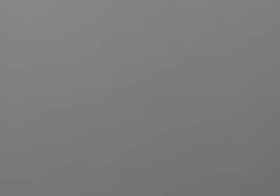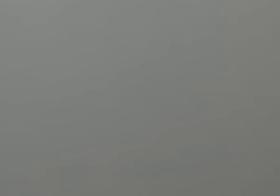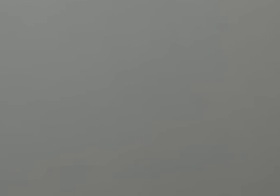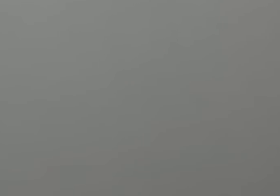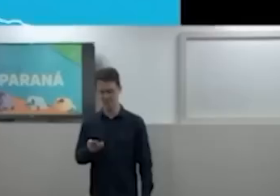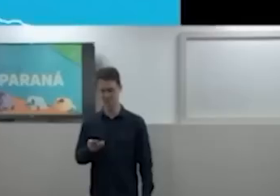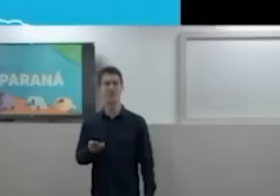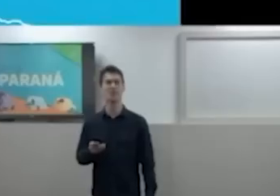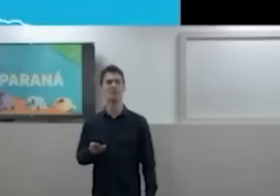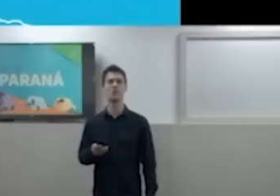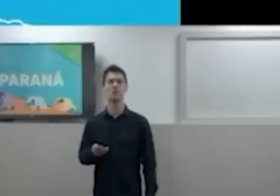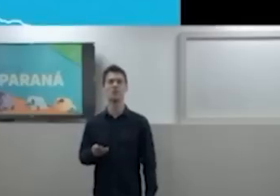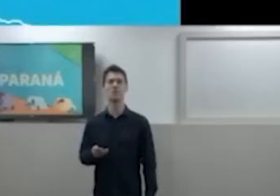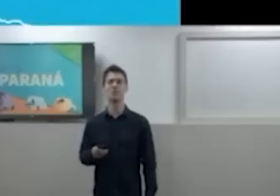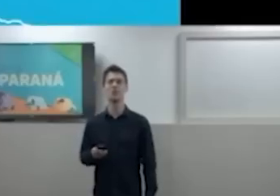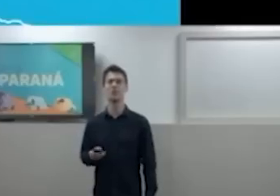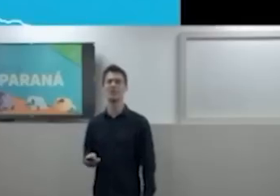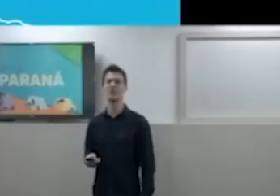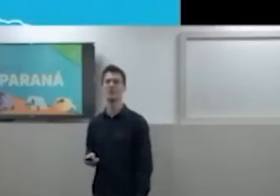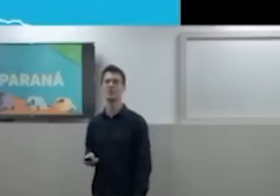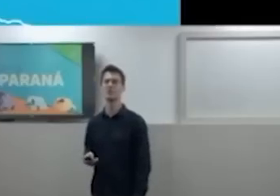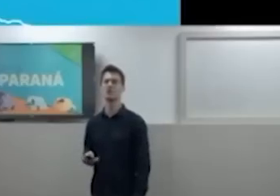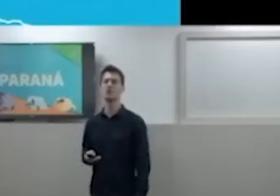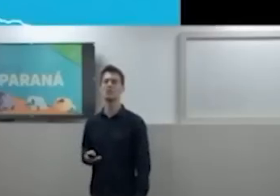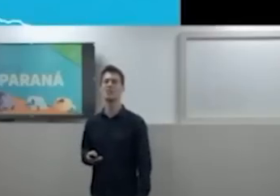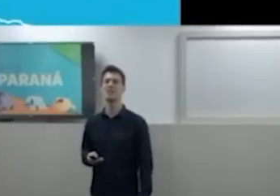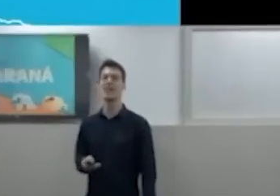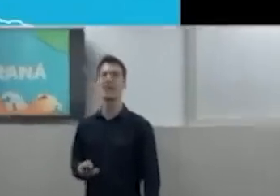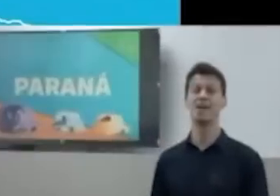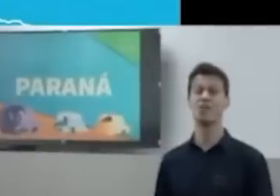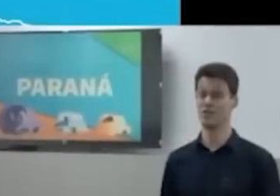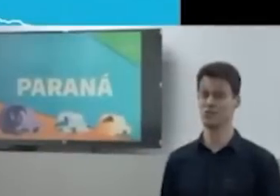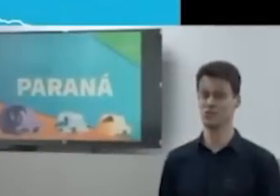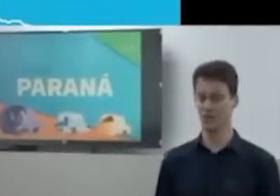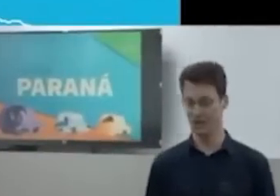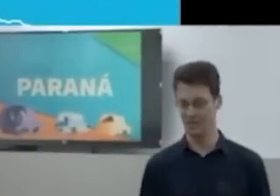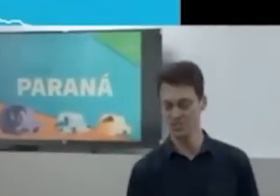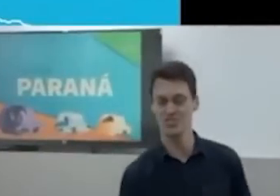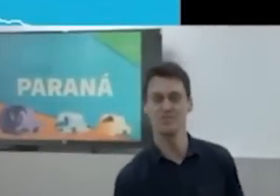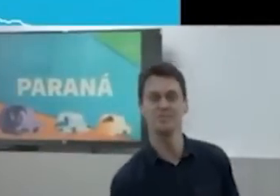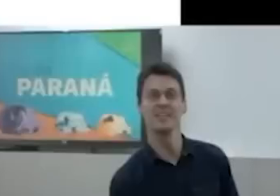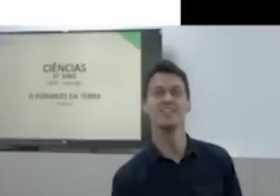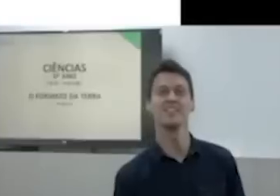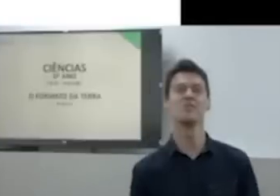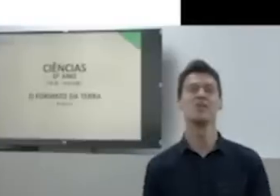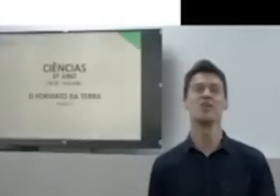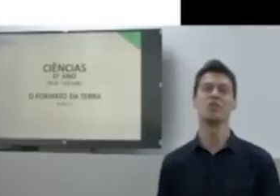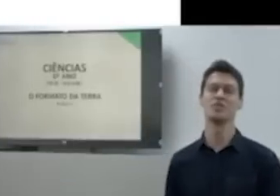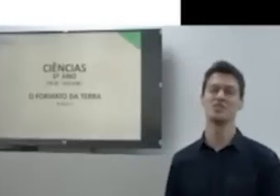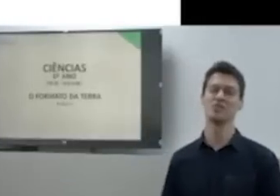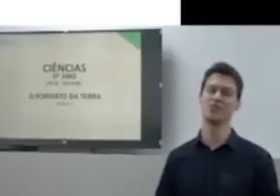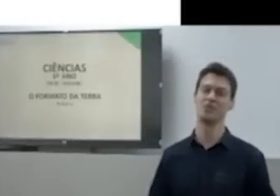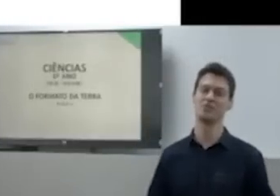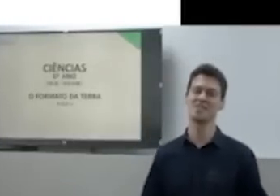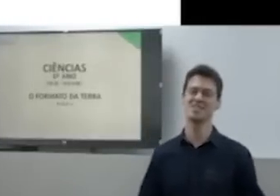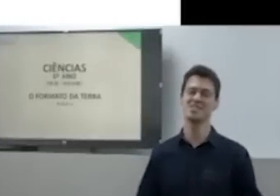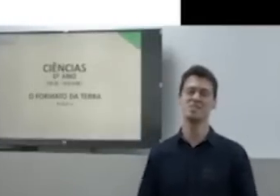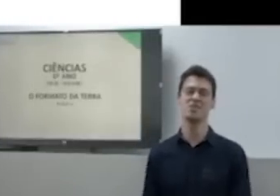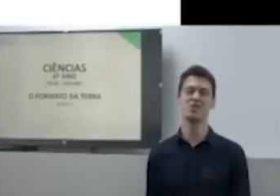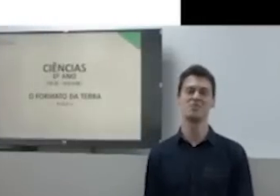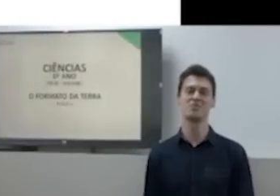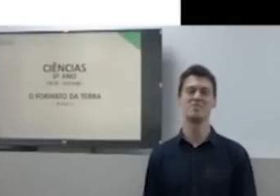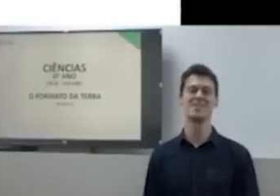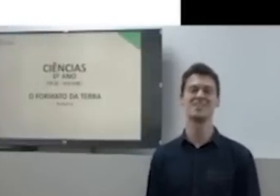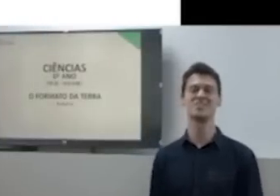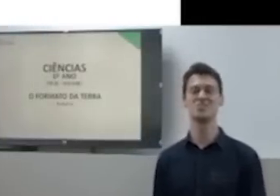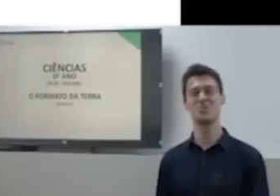Então, chega de conversa, Fabiano. Vamos conversar um pouquinho sobre o assunto da aula de hoje? Então, como eu sempre falo para